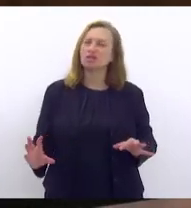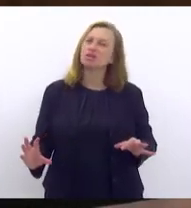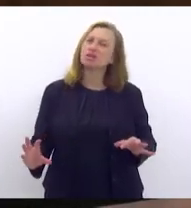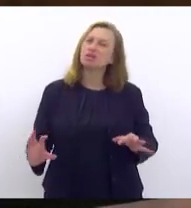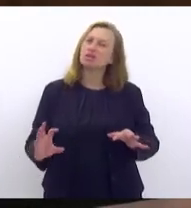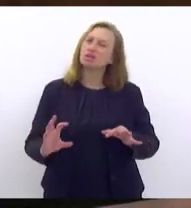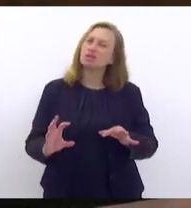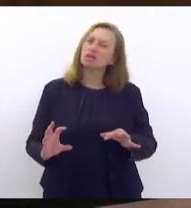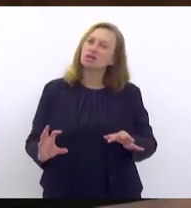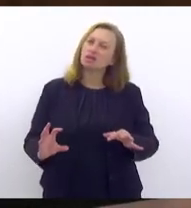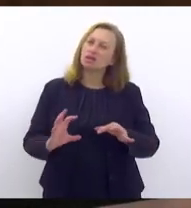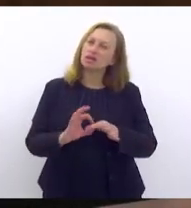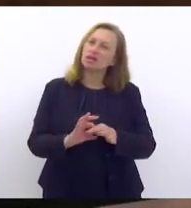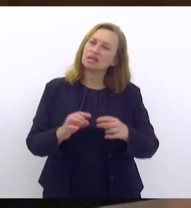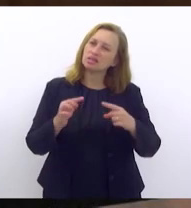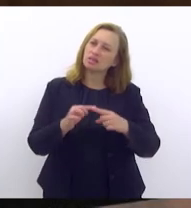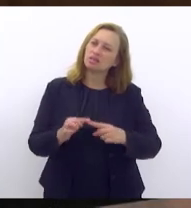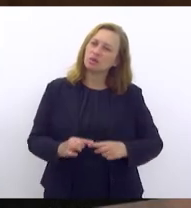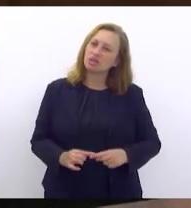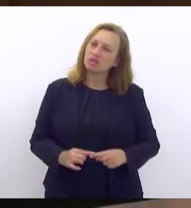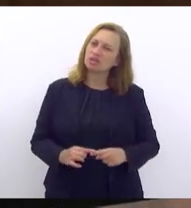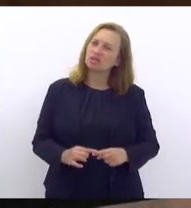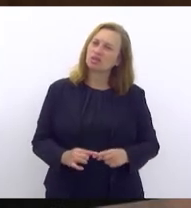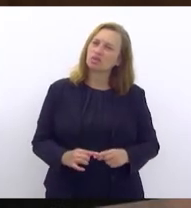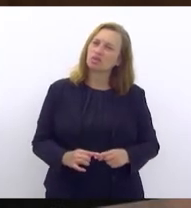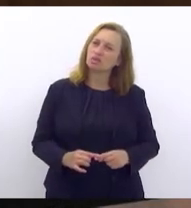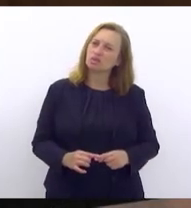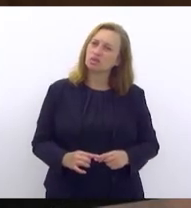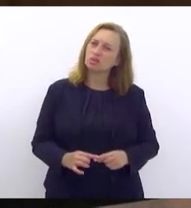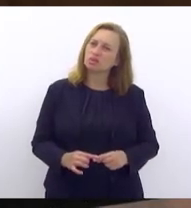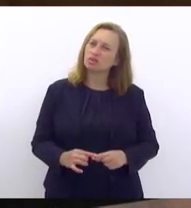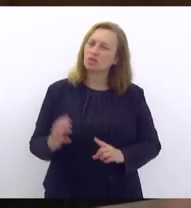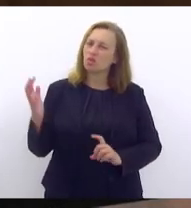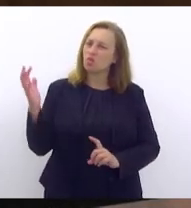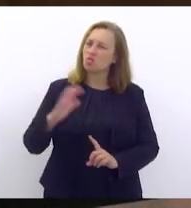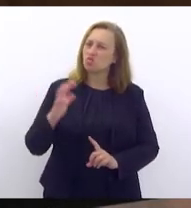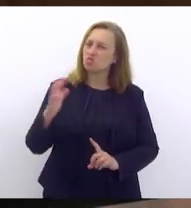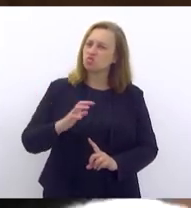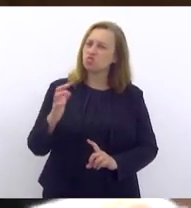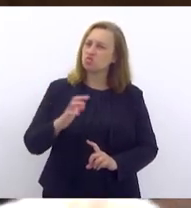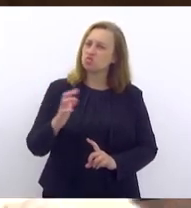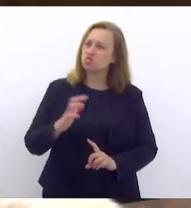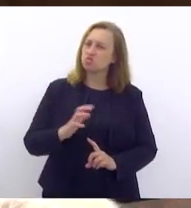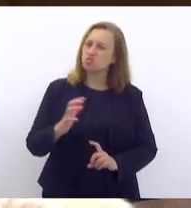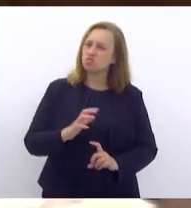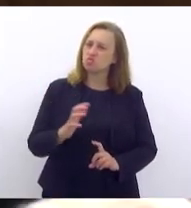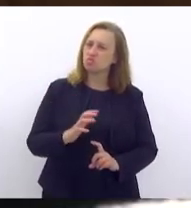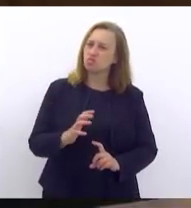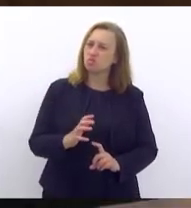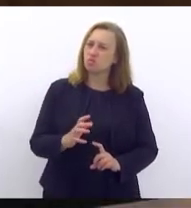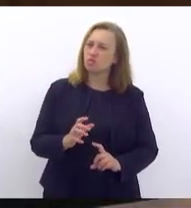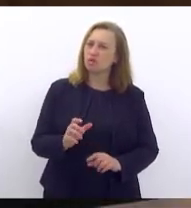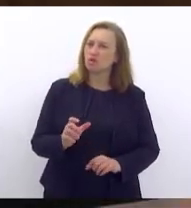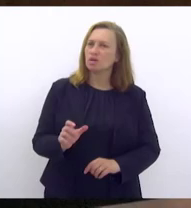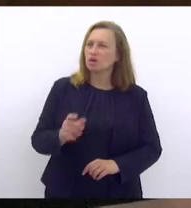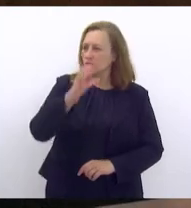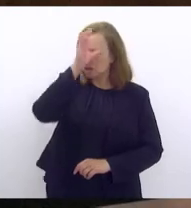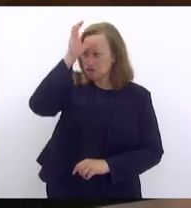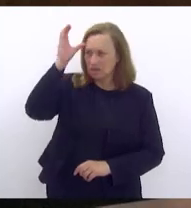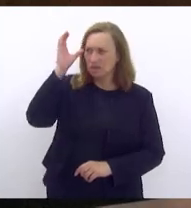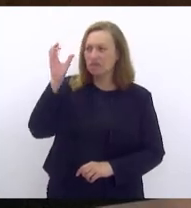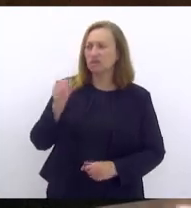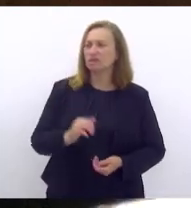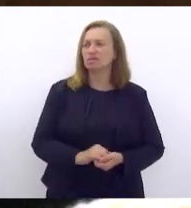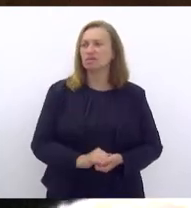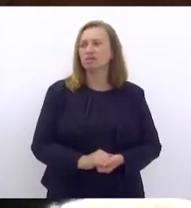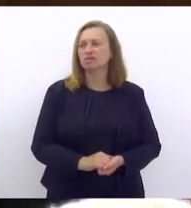um esbulho ao consumidor. O consumidor vai na loja,